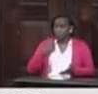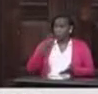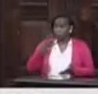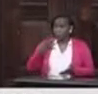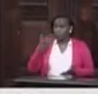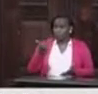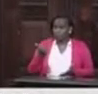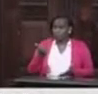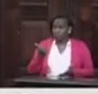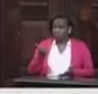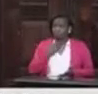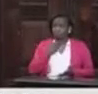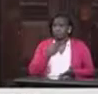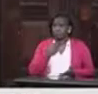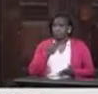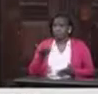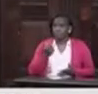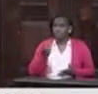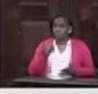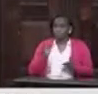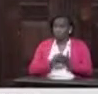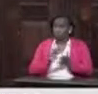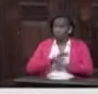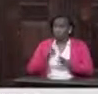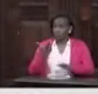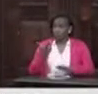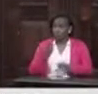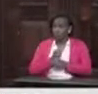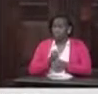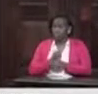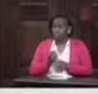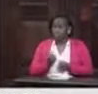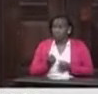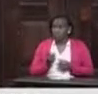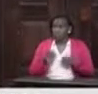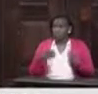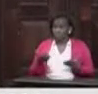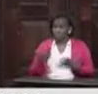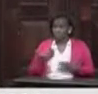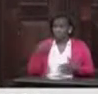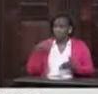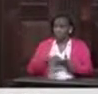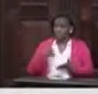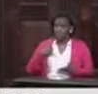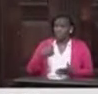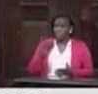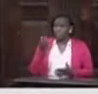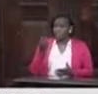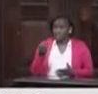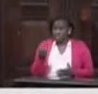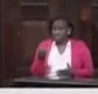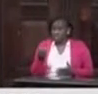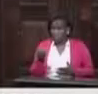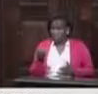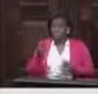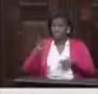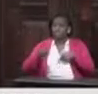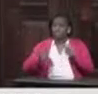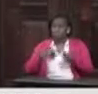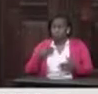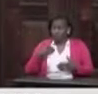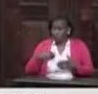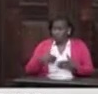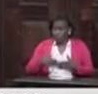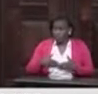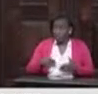vou receber por apenas 20 anos? Então eu vou receber até os 60 anos, e quando eu estiver